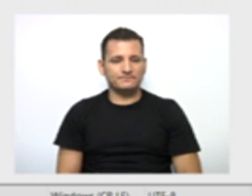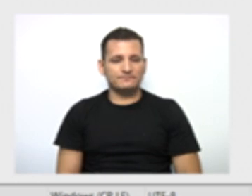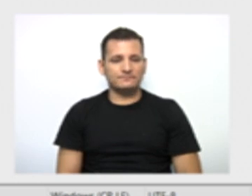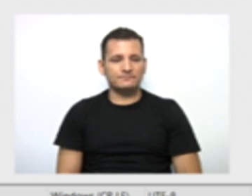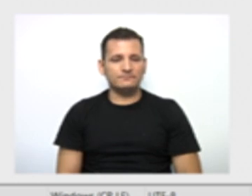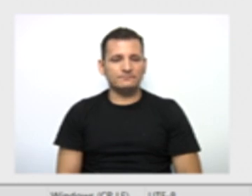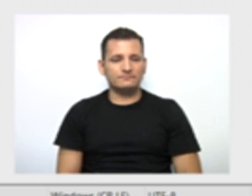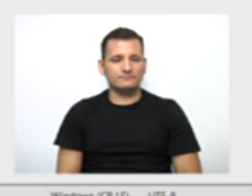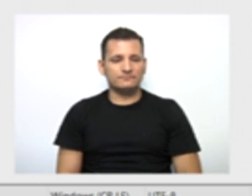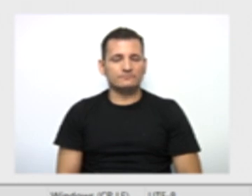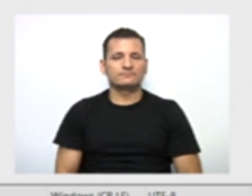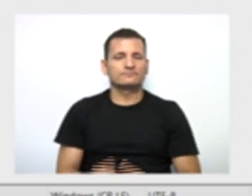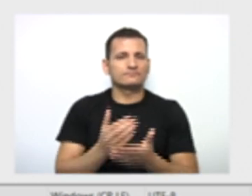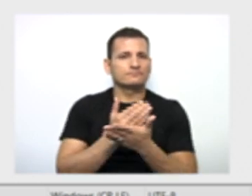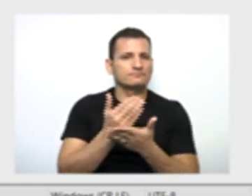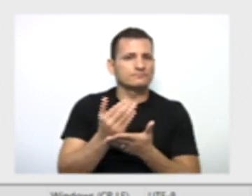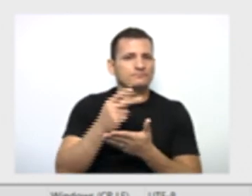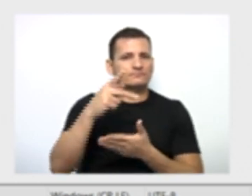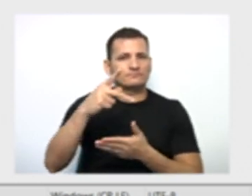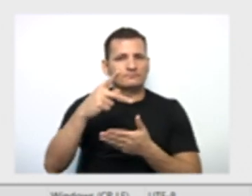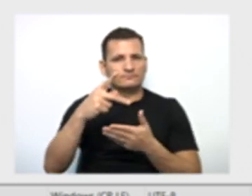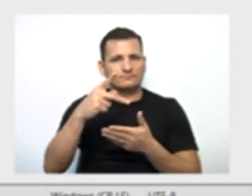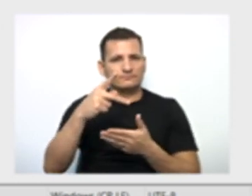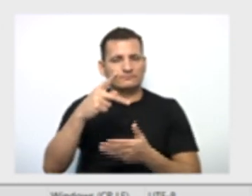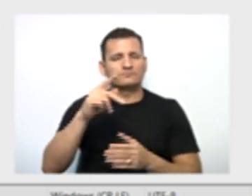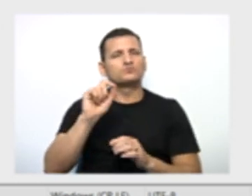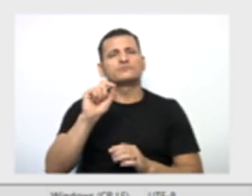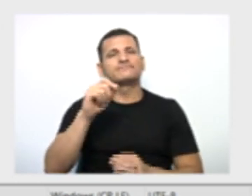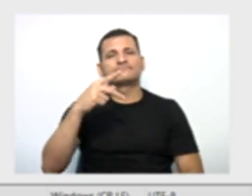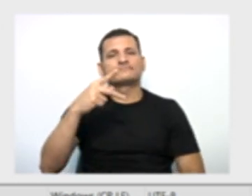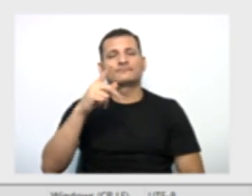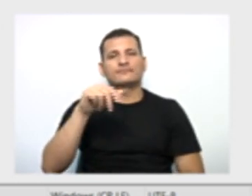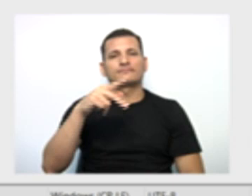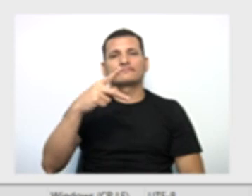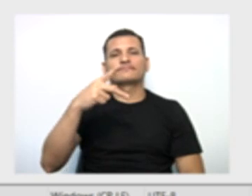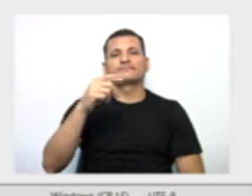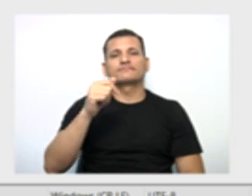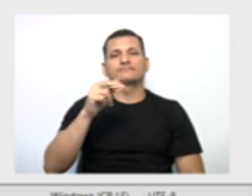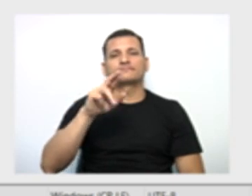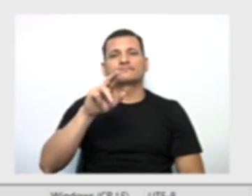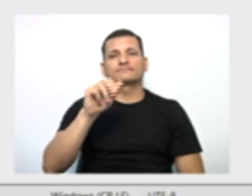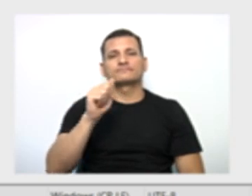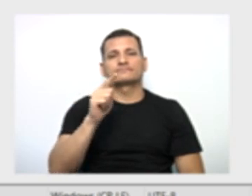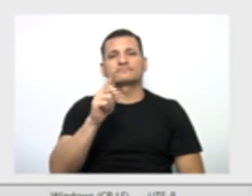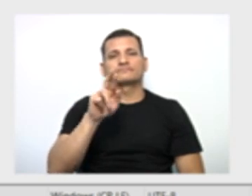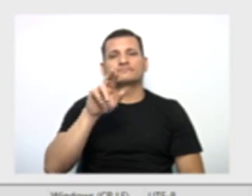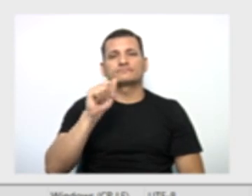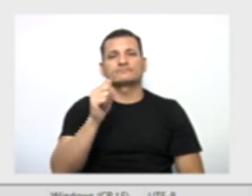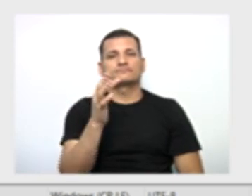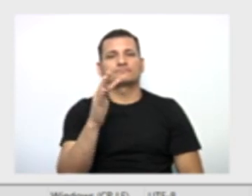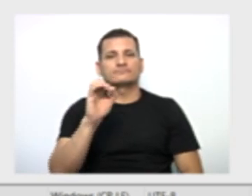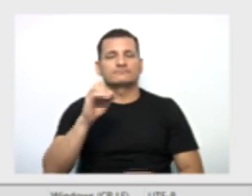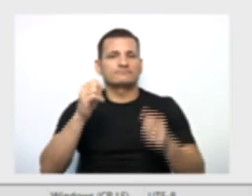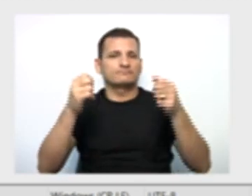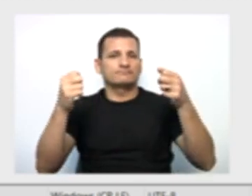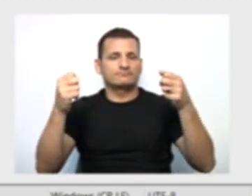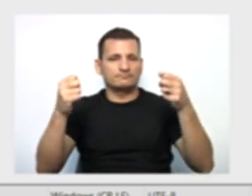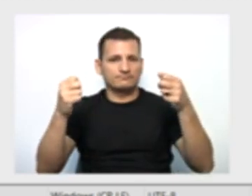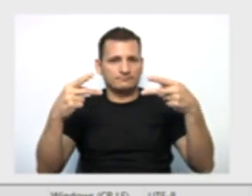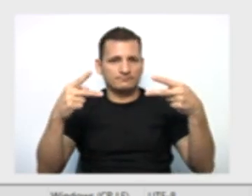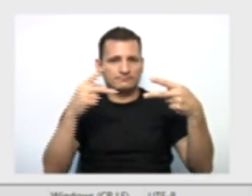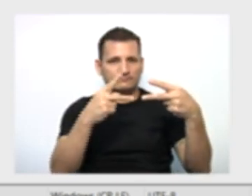iniciando com a minha tag P. P de parágrafo. E vou escrever aqui, ó,